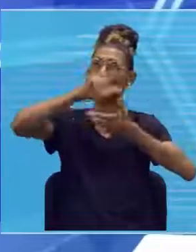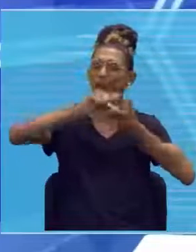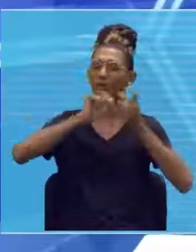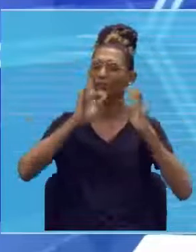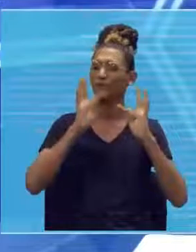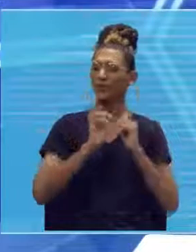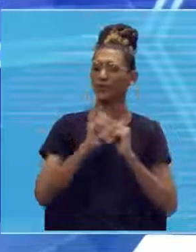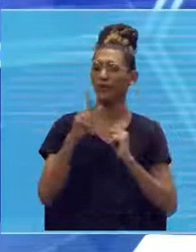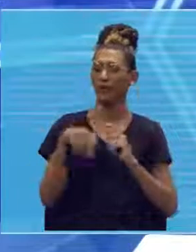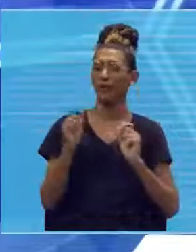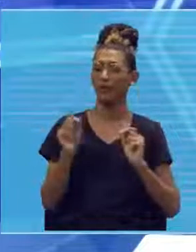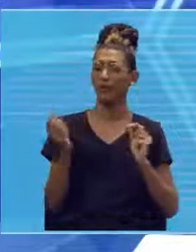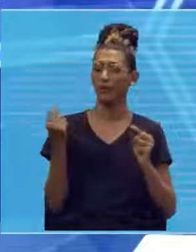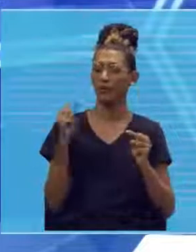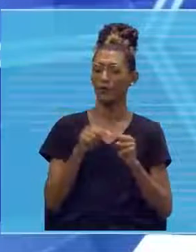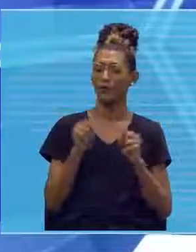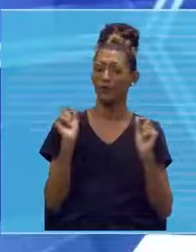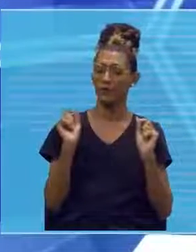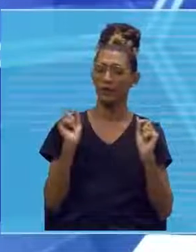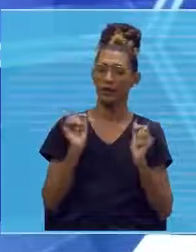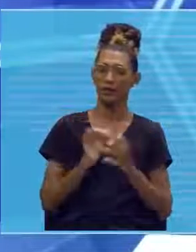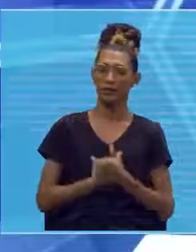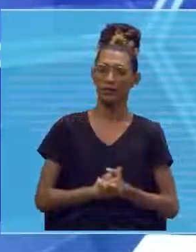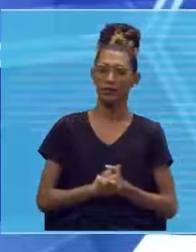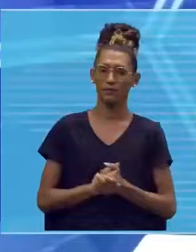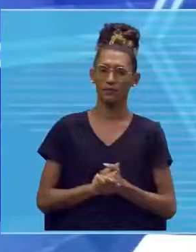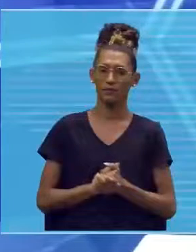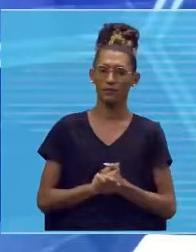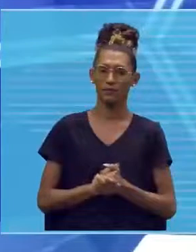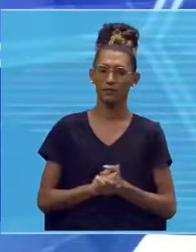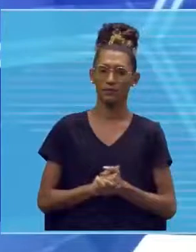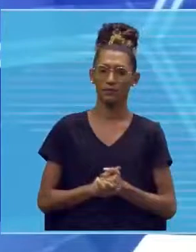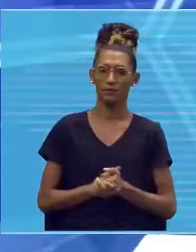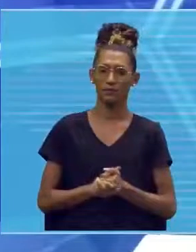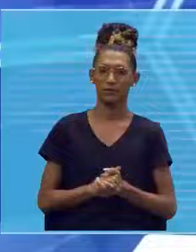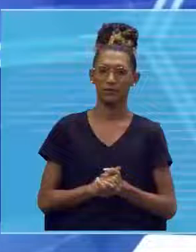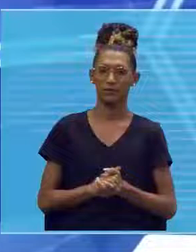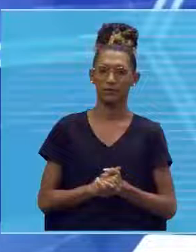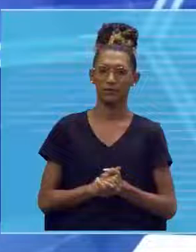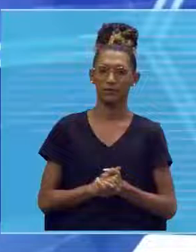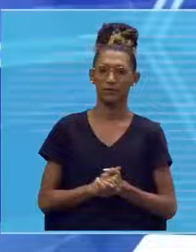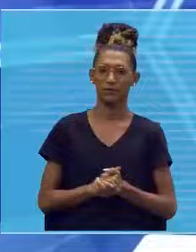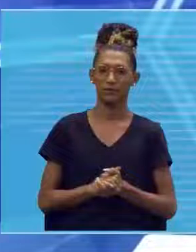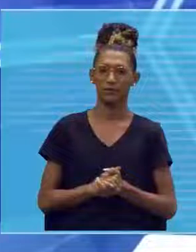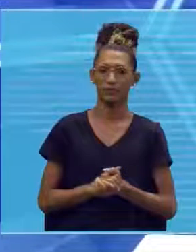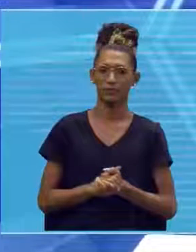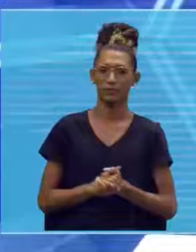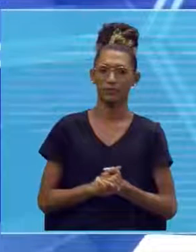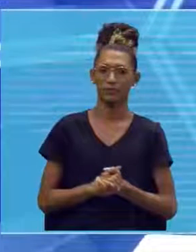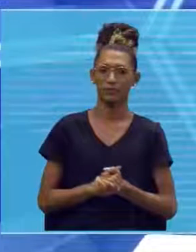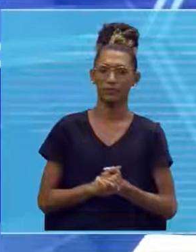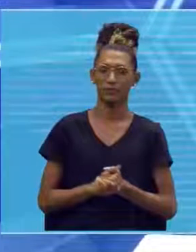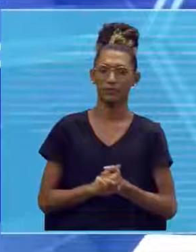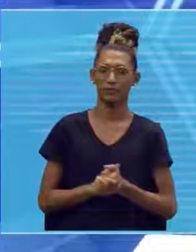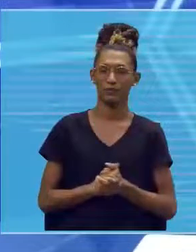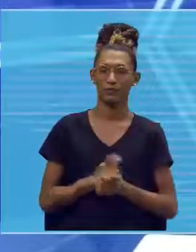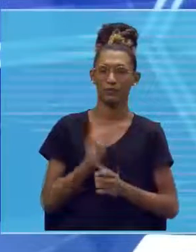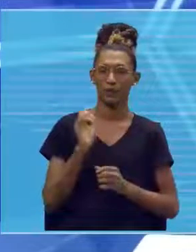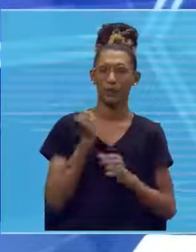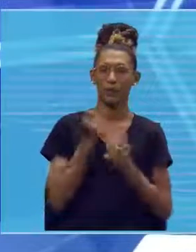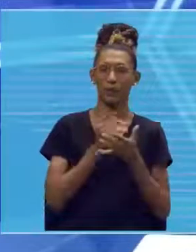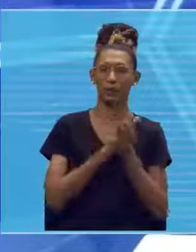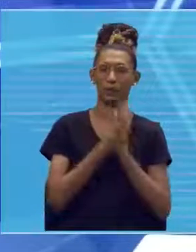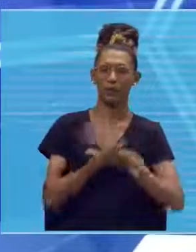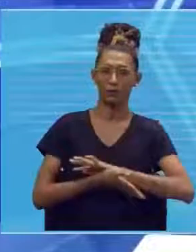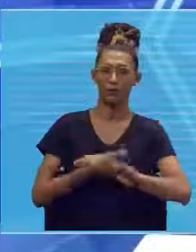é a intenção também é fazer um combate às questões que são ligadas ao próprio racismo né